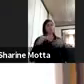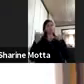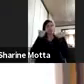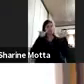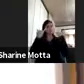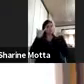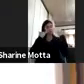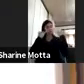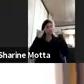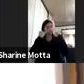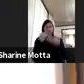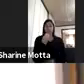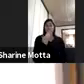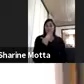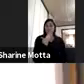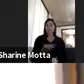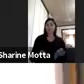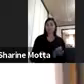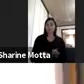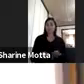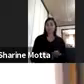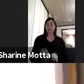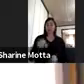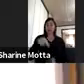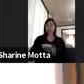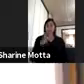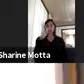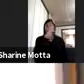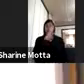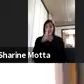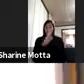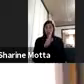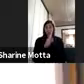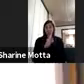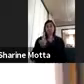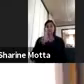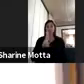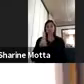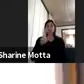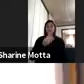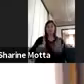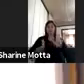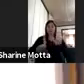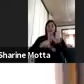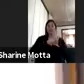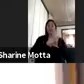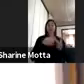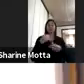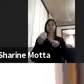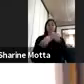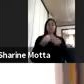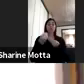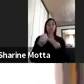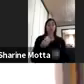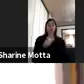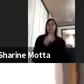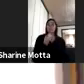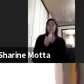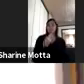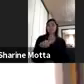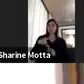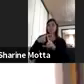né? O paradigma brasileiro para o combate ao tráfico de pessoas e ao tráfico de mulheres é um paradigma